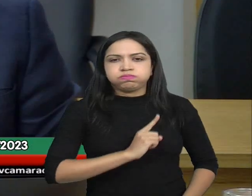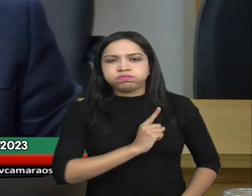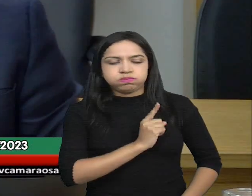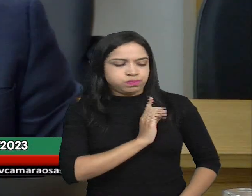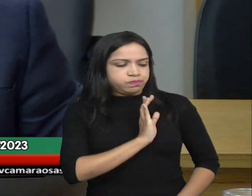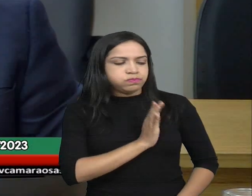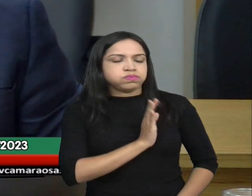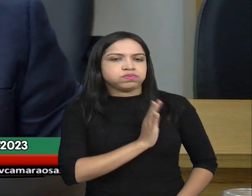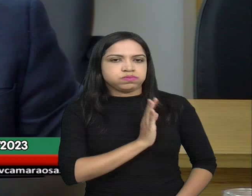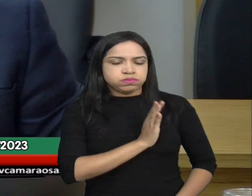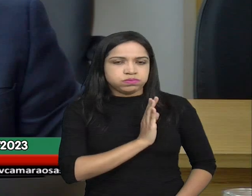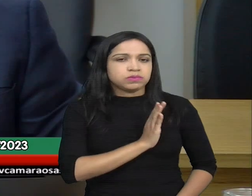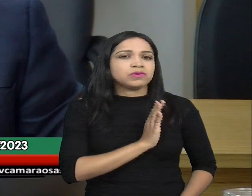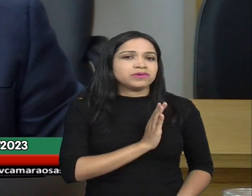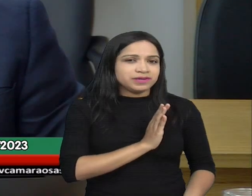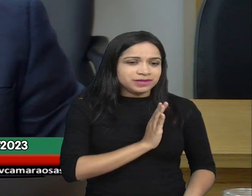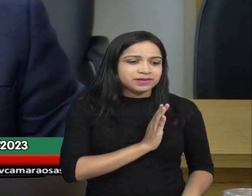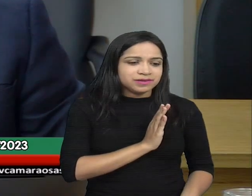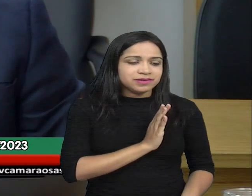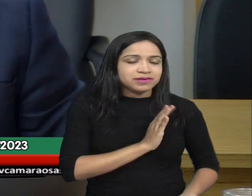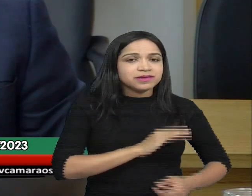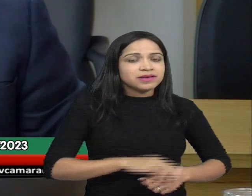próprio exame em si.